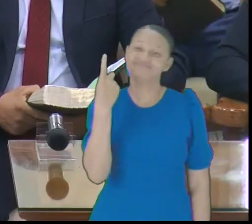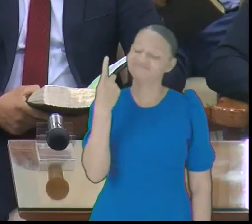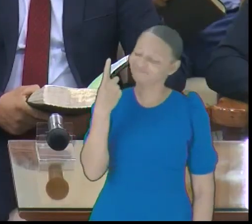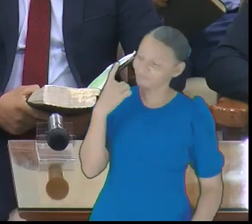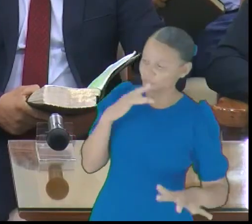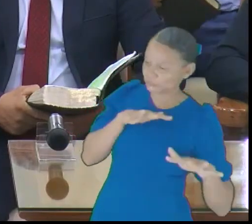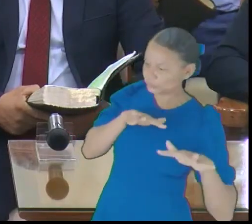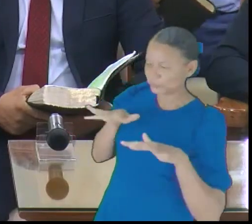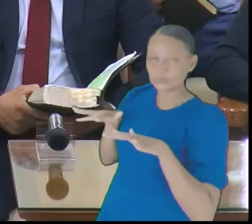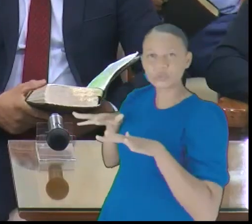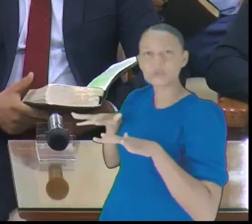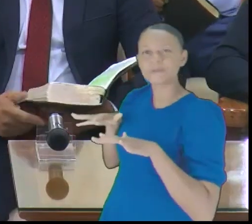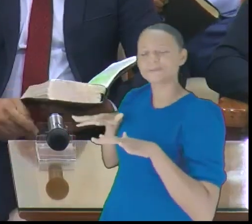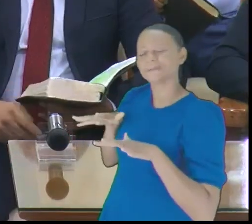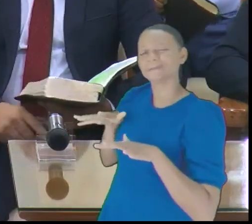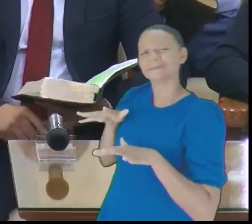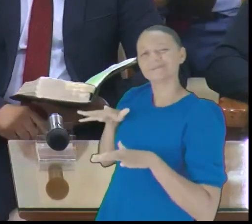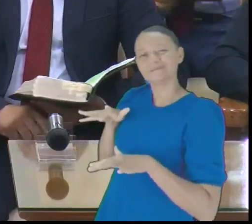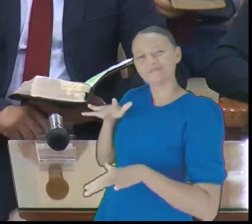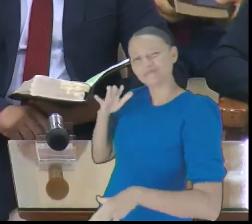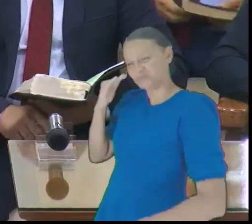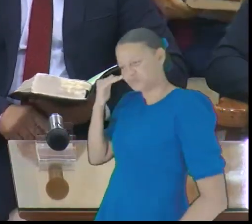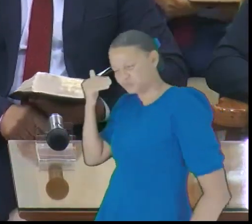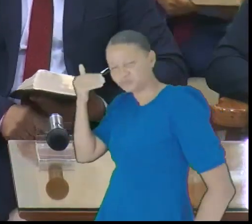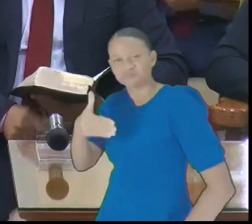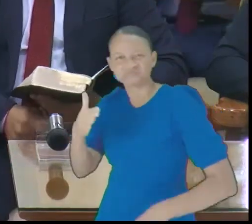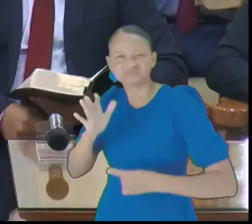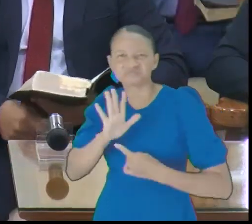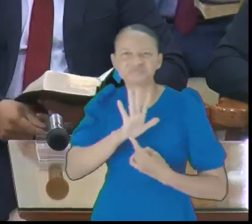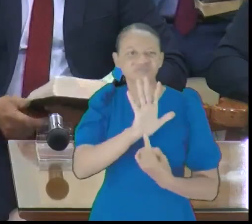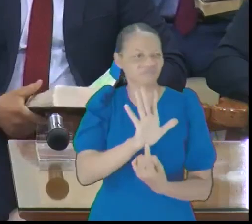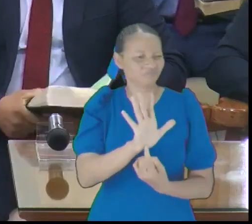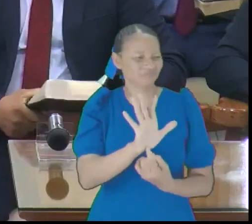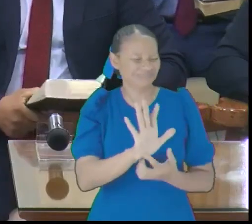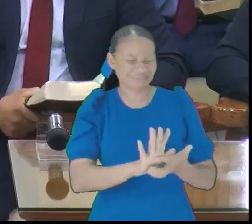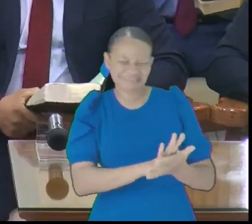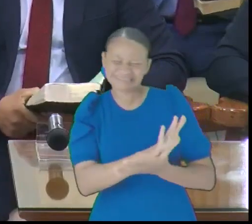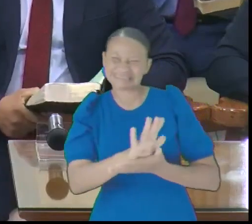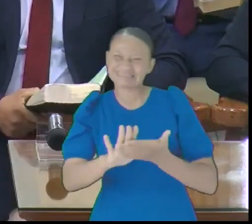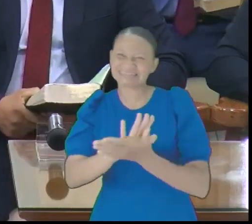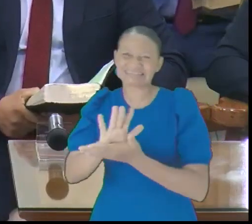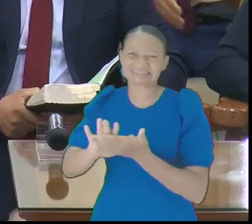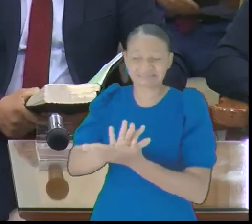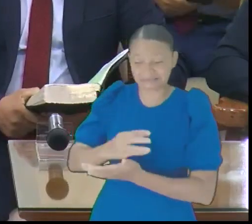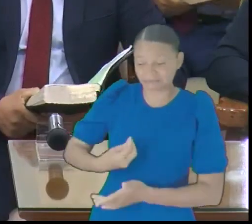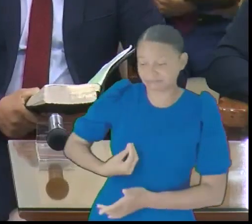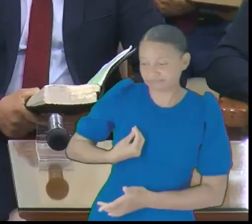ele provou que ninguém e nada em sua